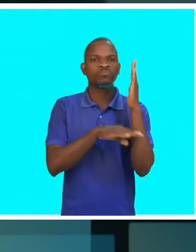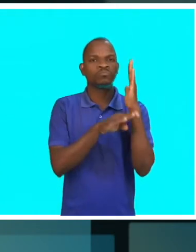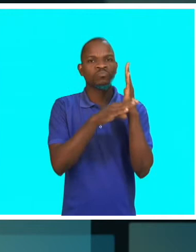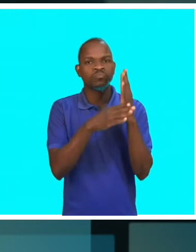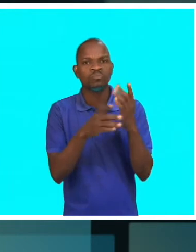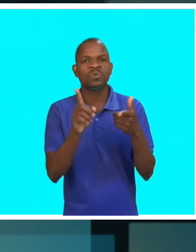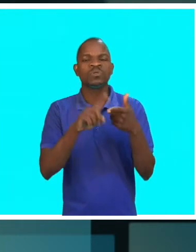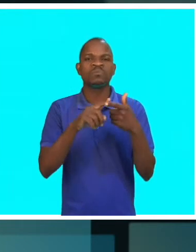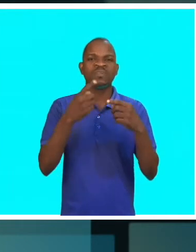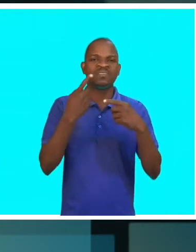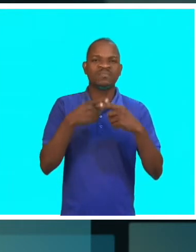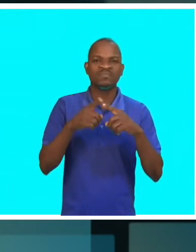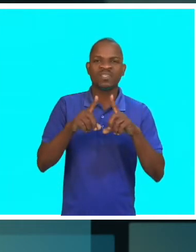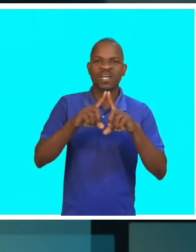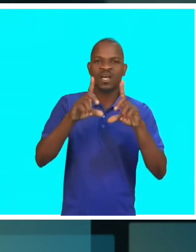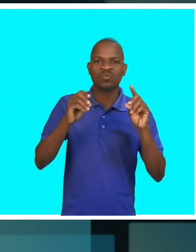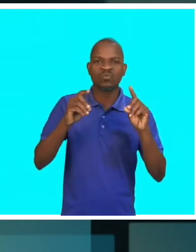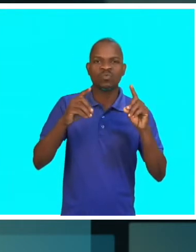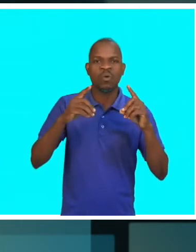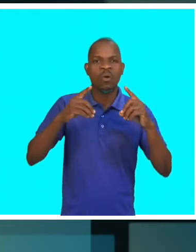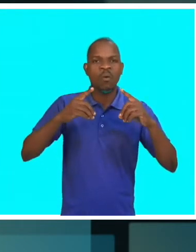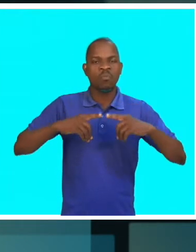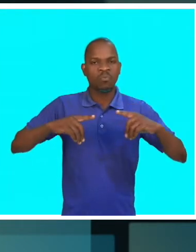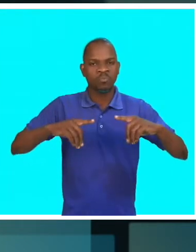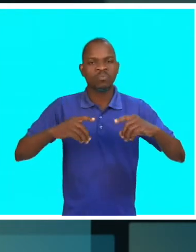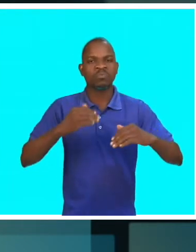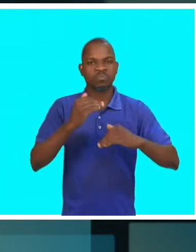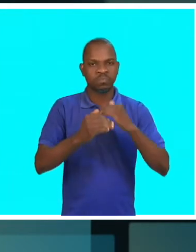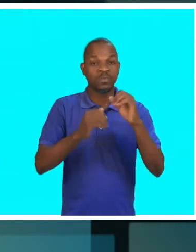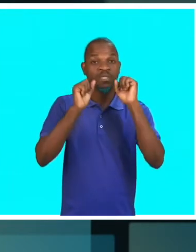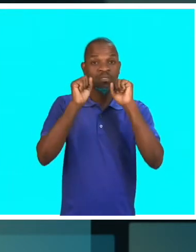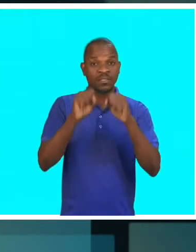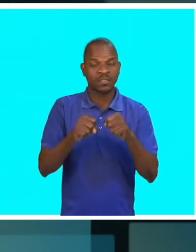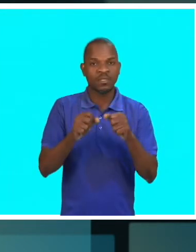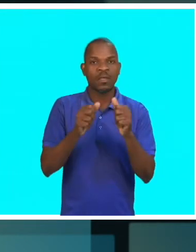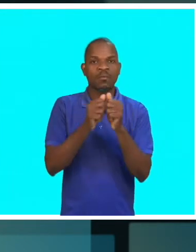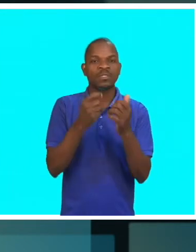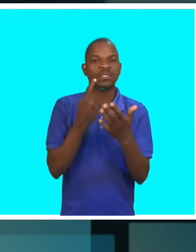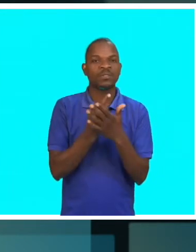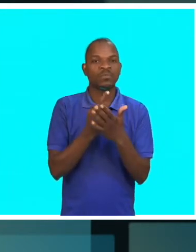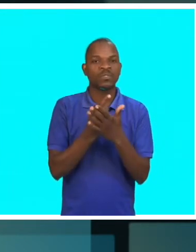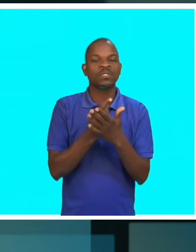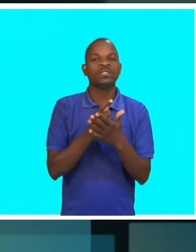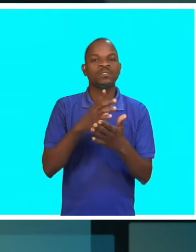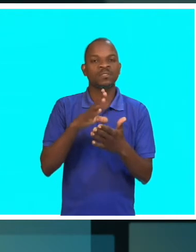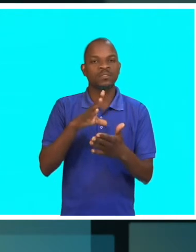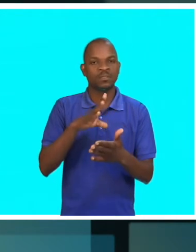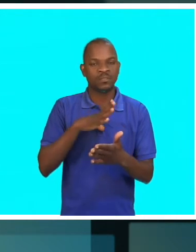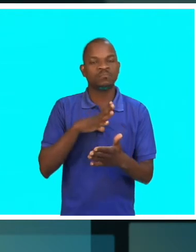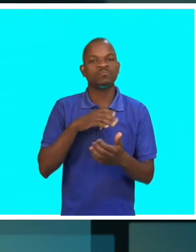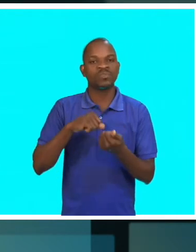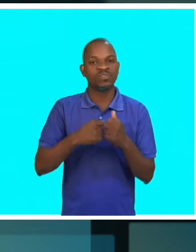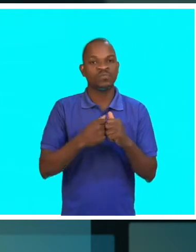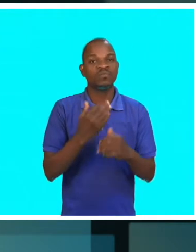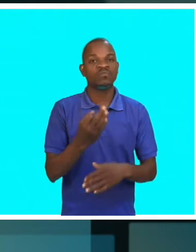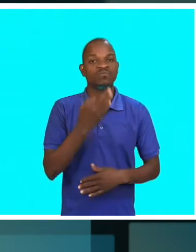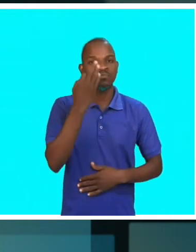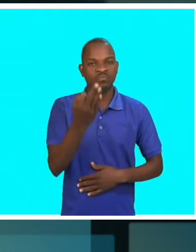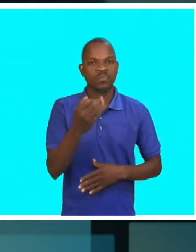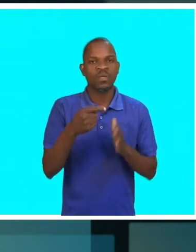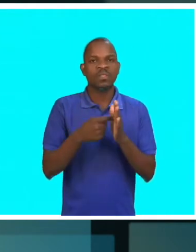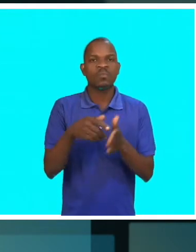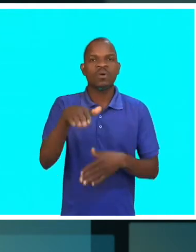infraestrutura, serviços públicos, há algum crescimento. Mas sem esquecer que temos muitos desafios ainda em Vila Ancúlio,